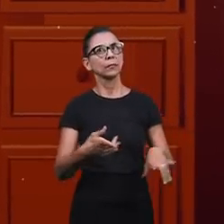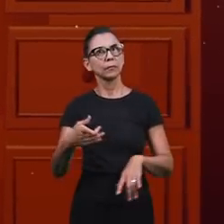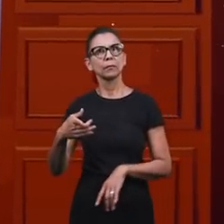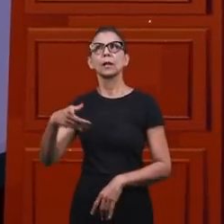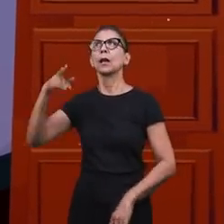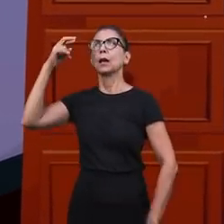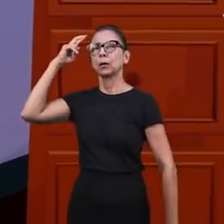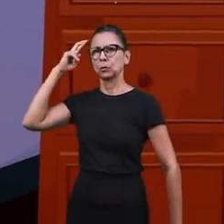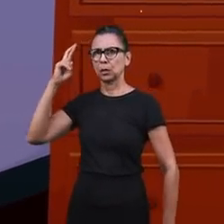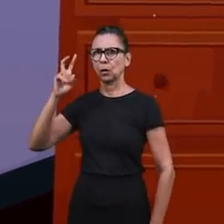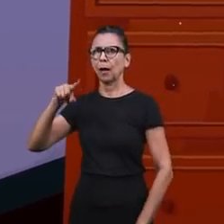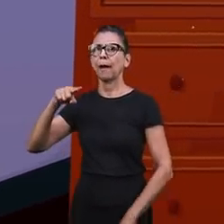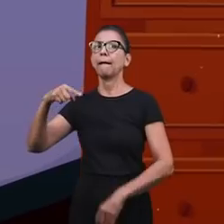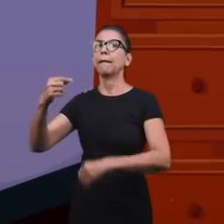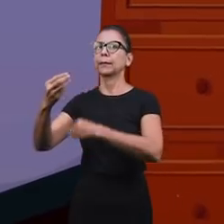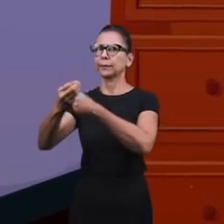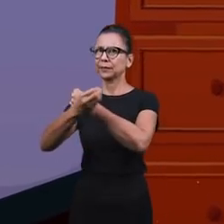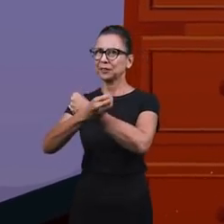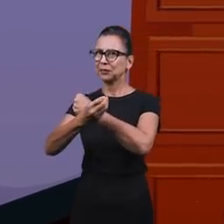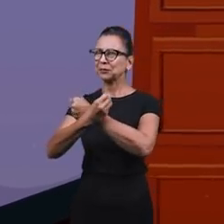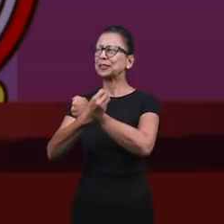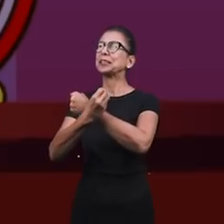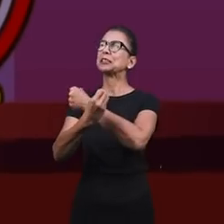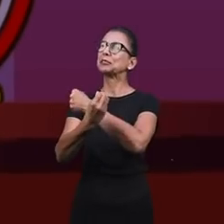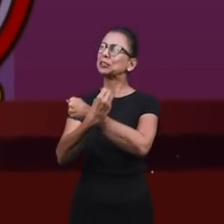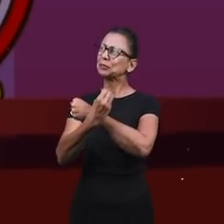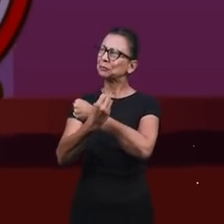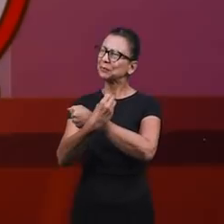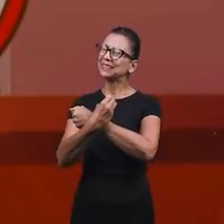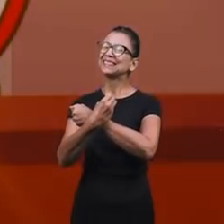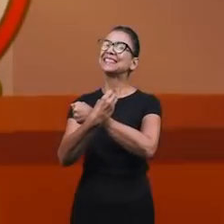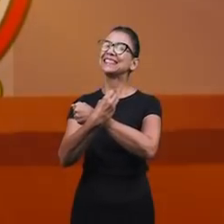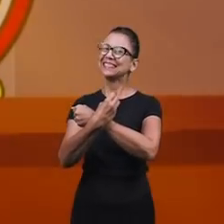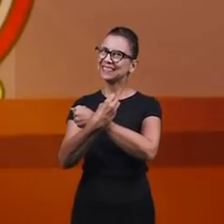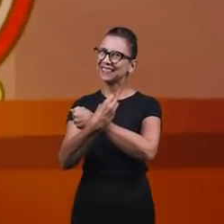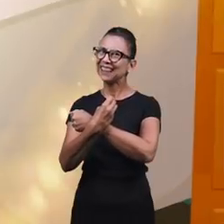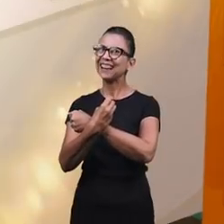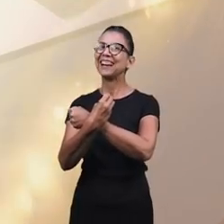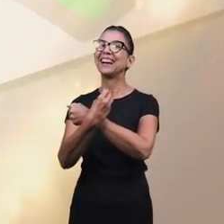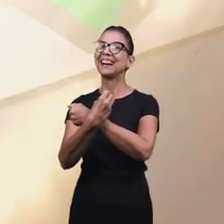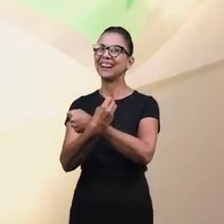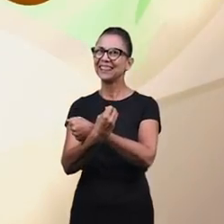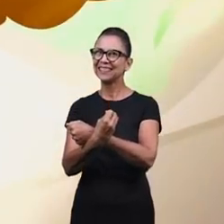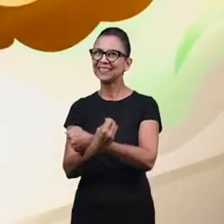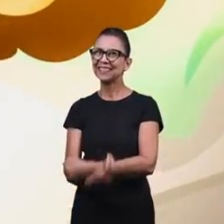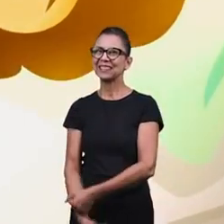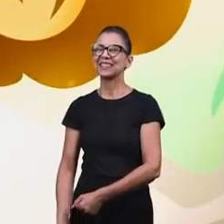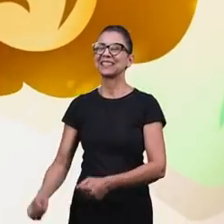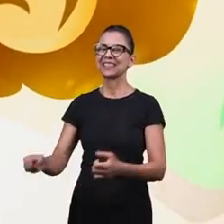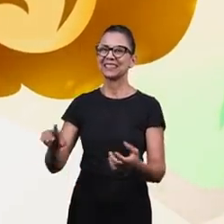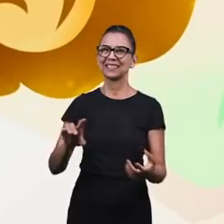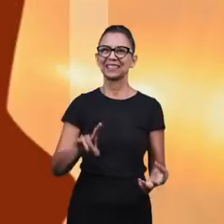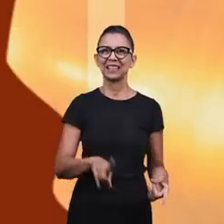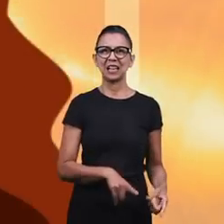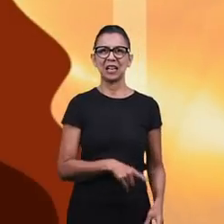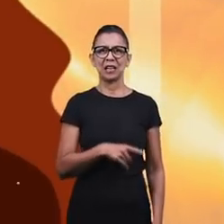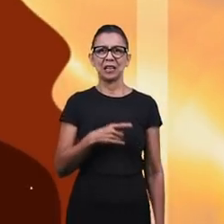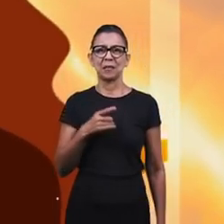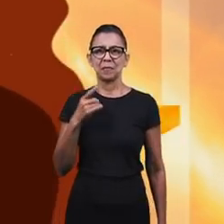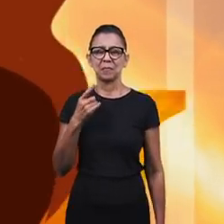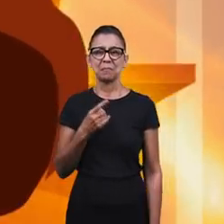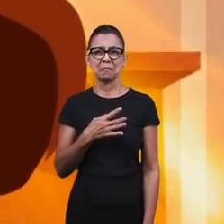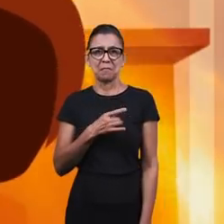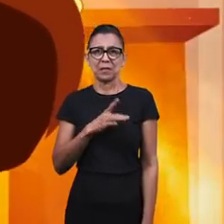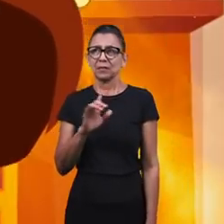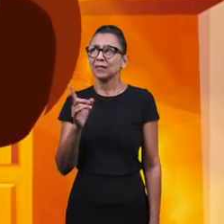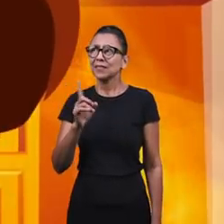quem cuida de mim. O Senhor é quem cuida de mim. Nada